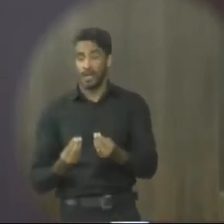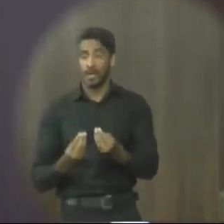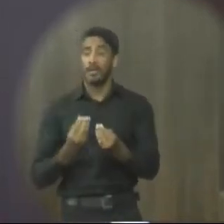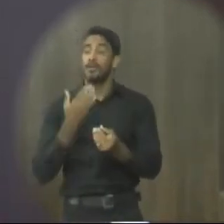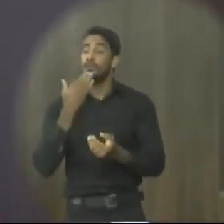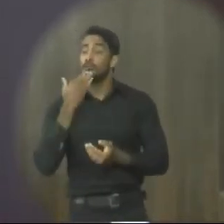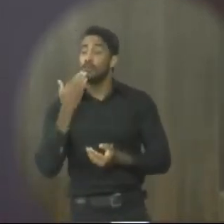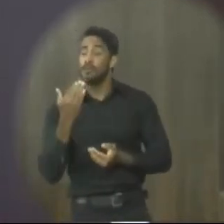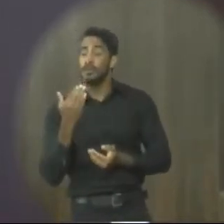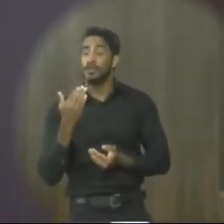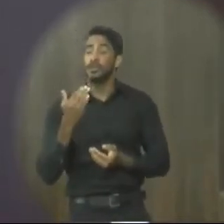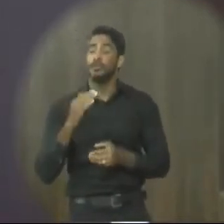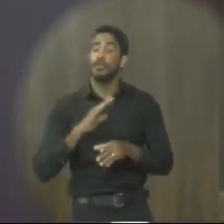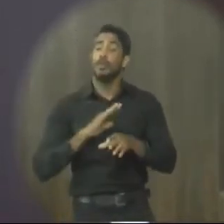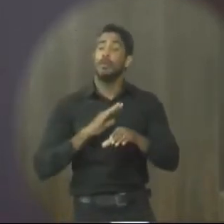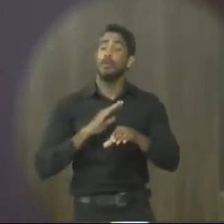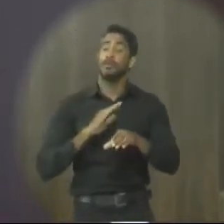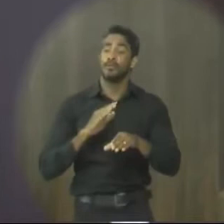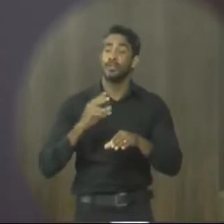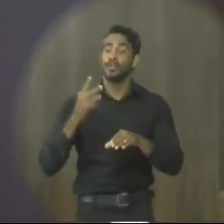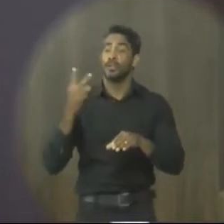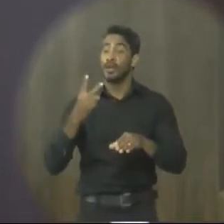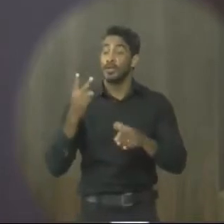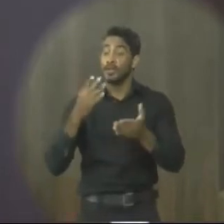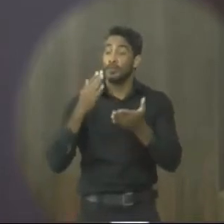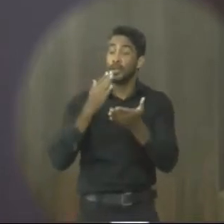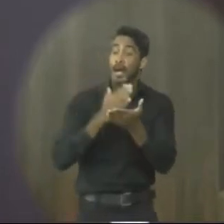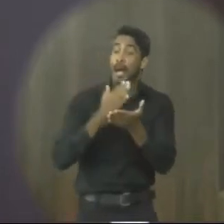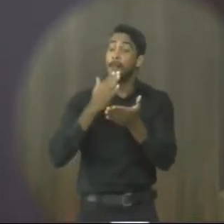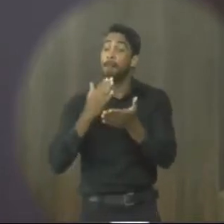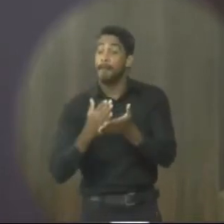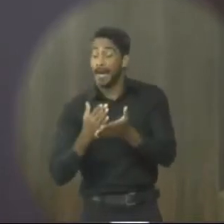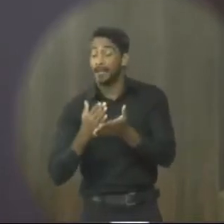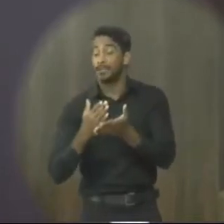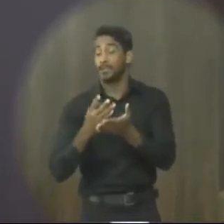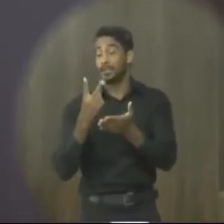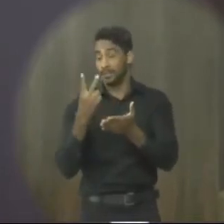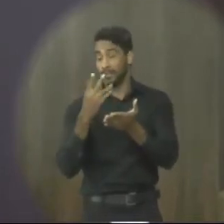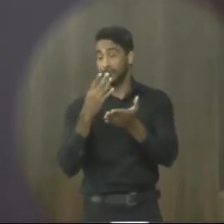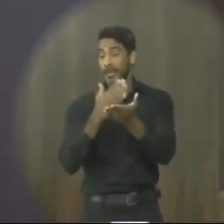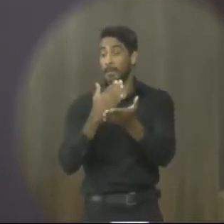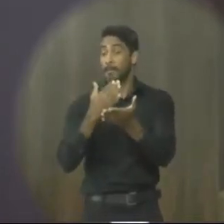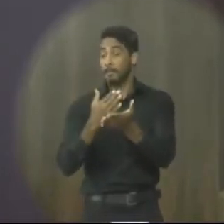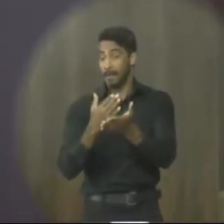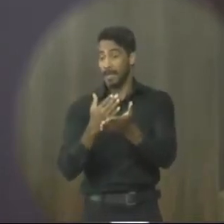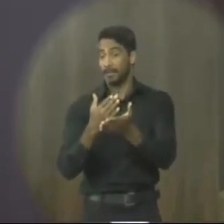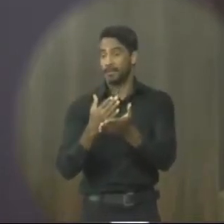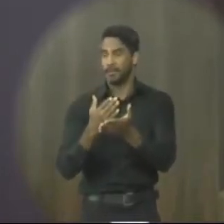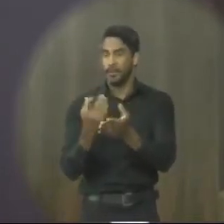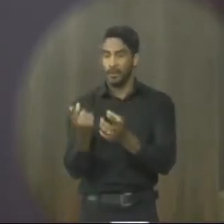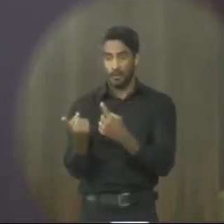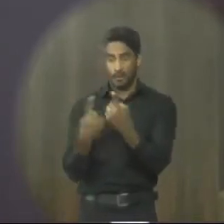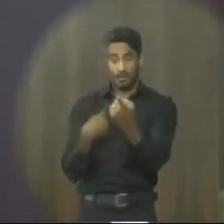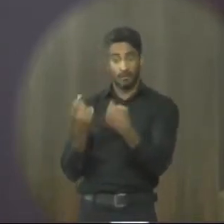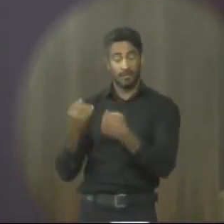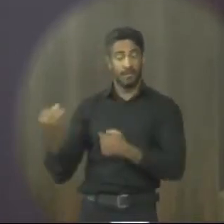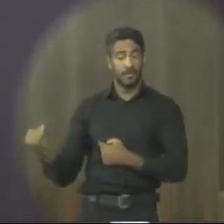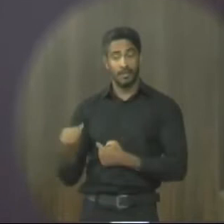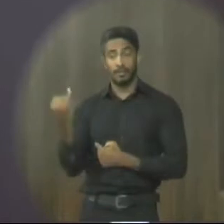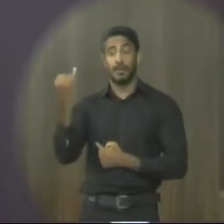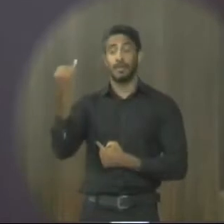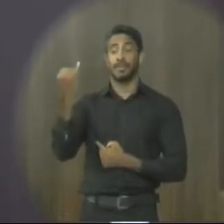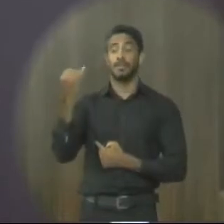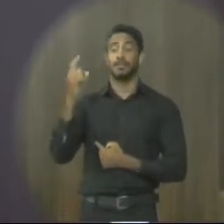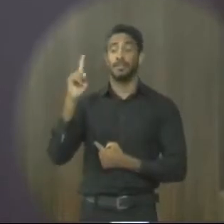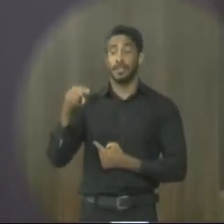licitação mais um pacote, uma segunda etapa. Essa etapa vai contemplar uma avenida importante da cidade, que é